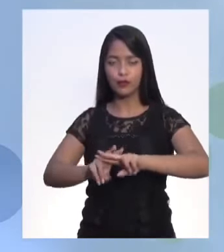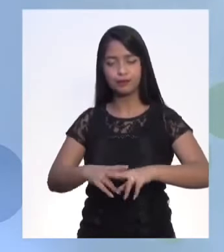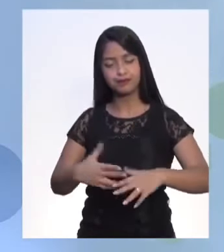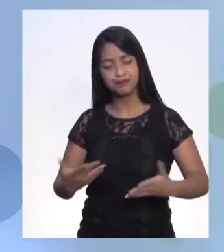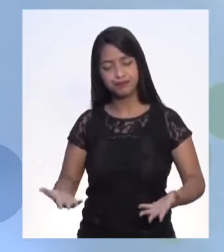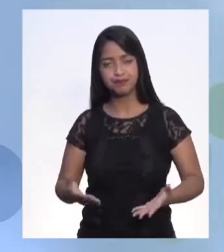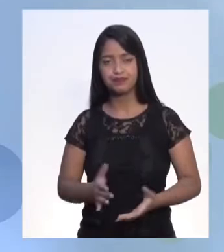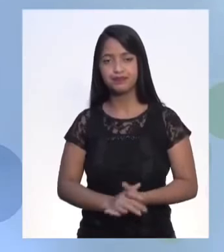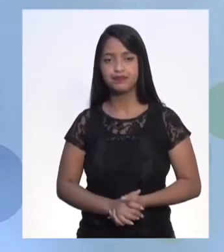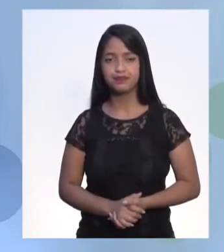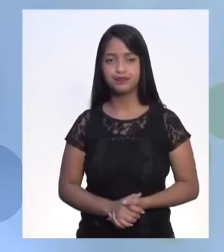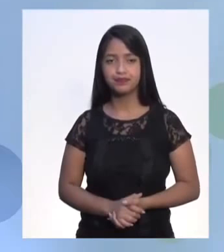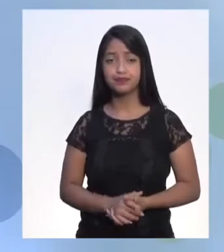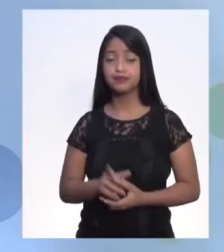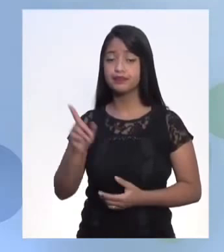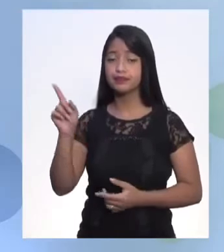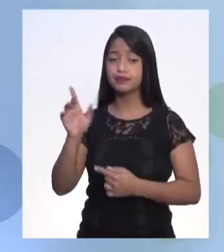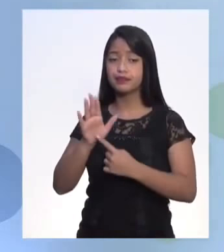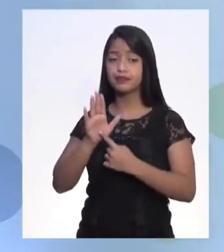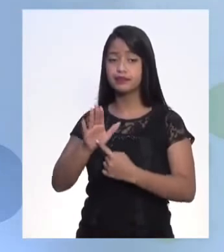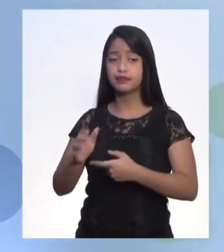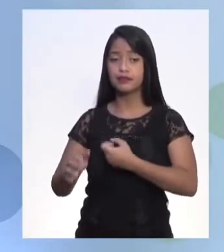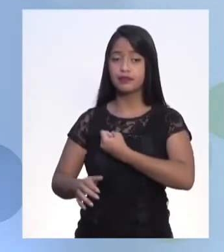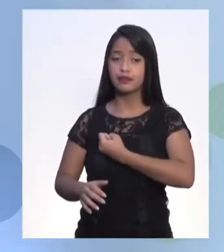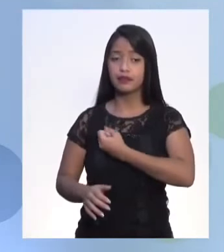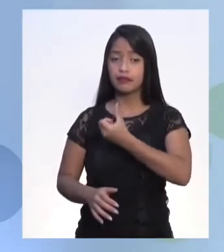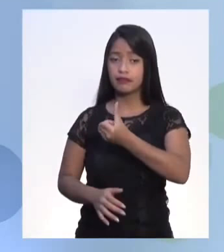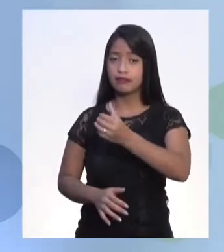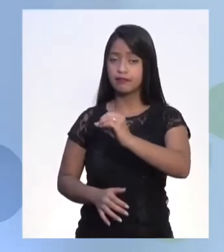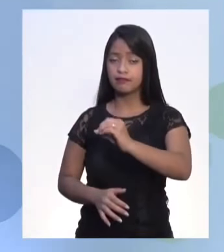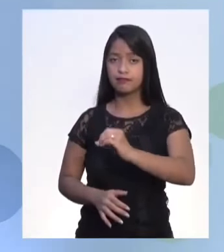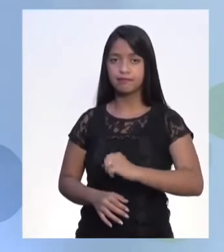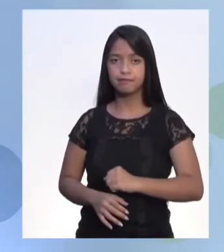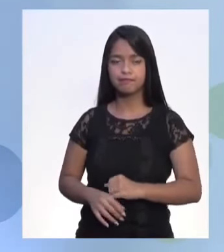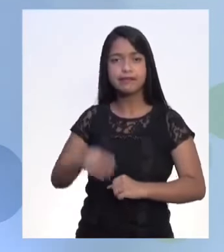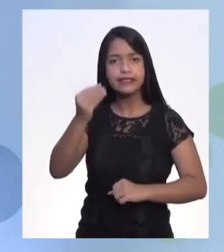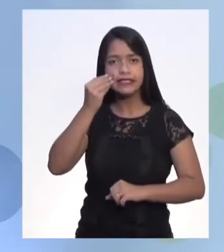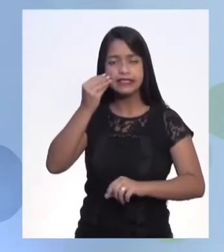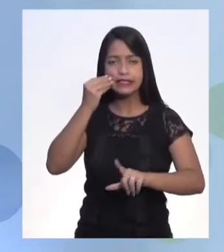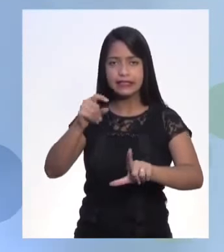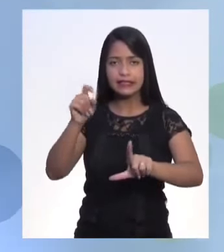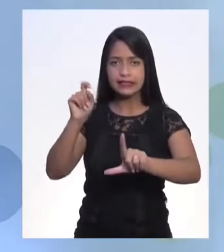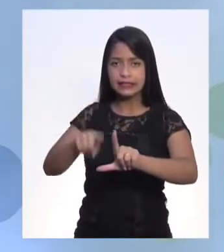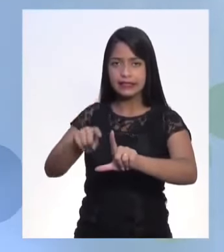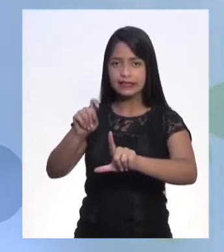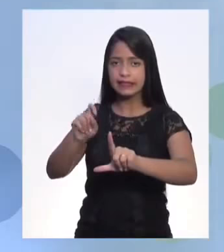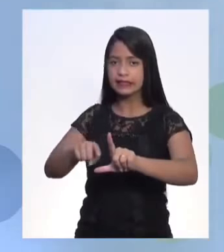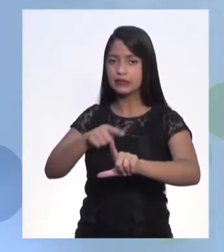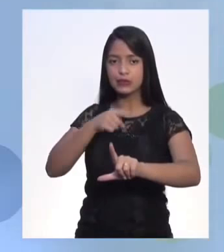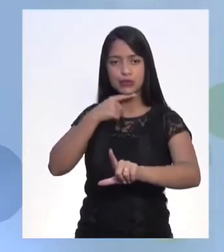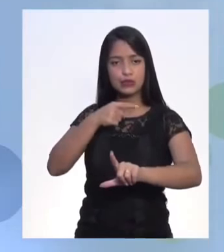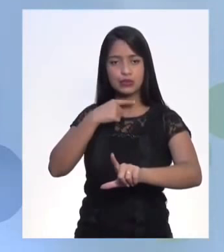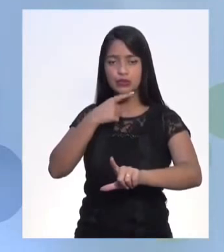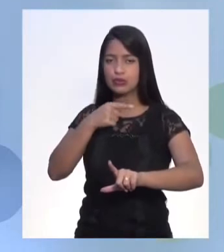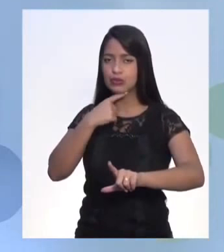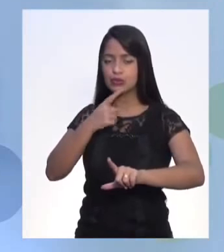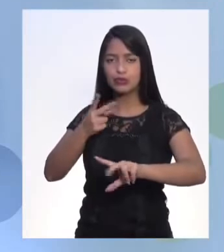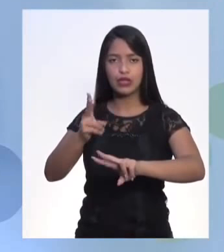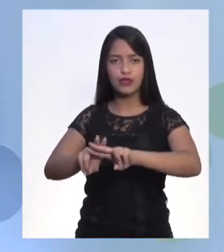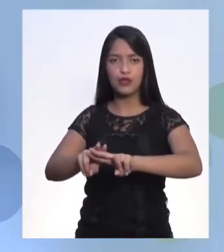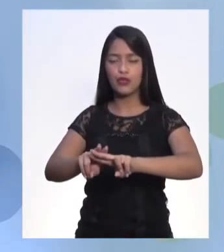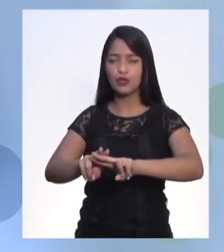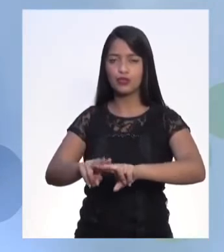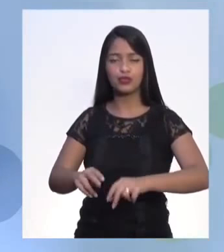bem tá então além de cama os 60 não gosta de jeito nenhum para ver se eu consigo me movimentar não não